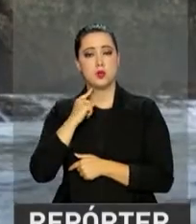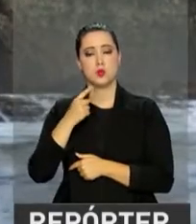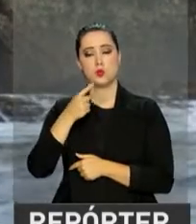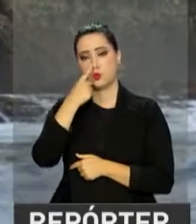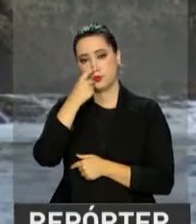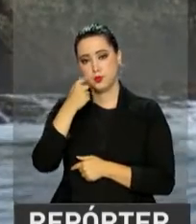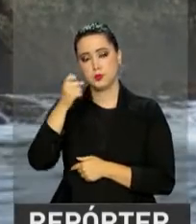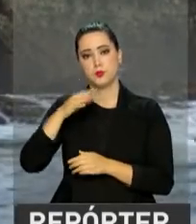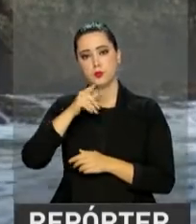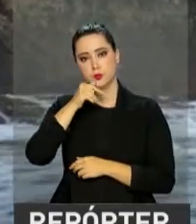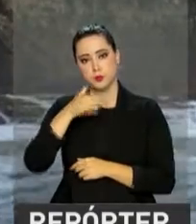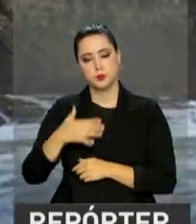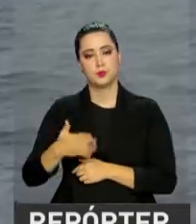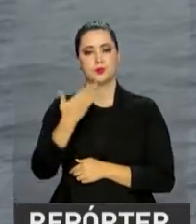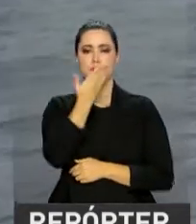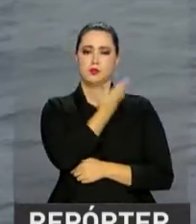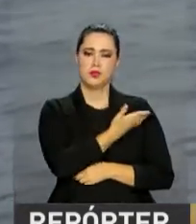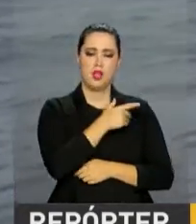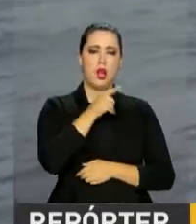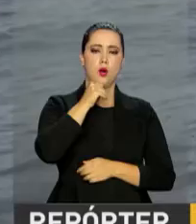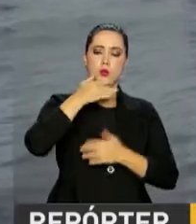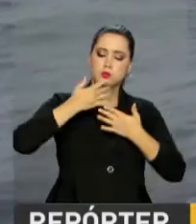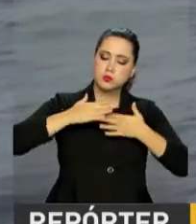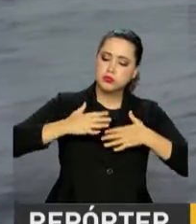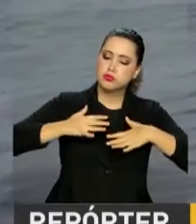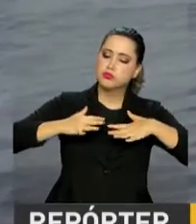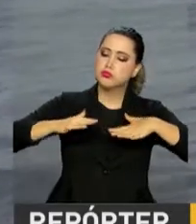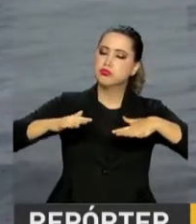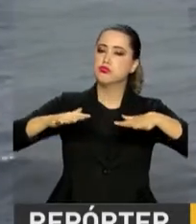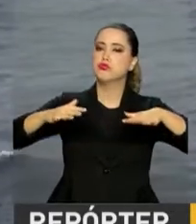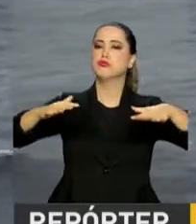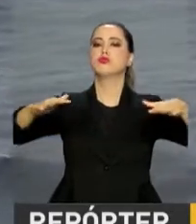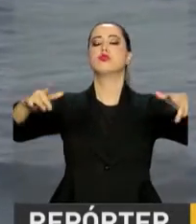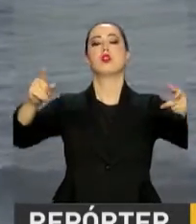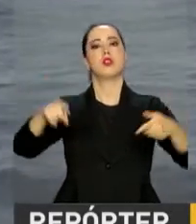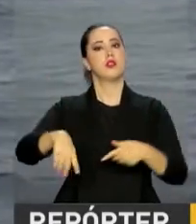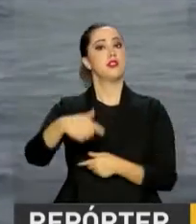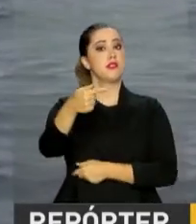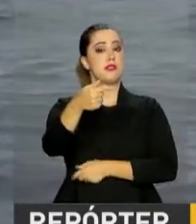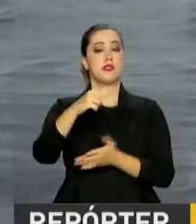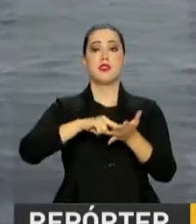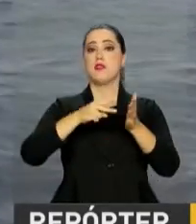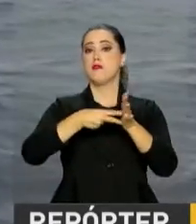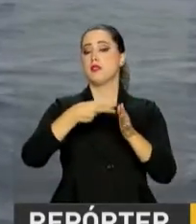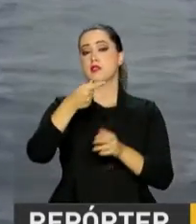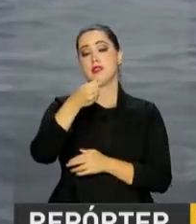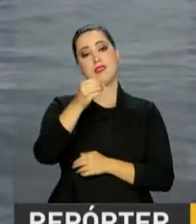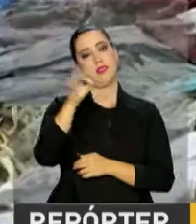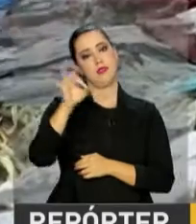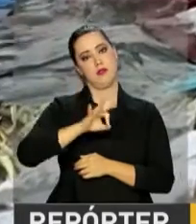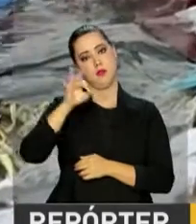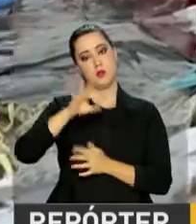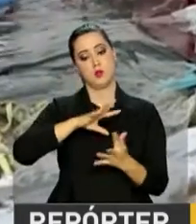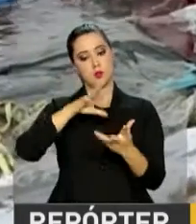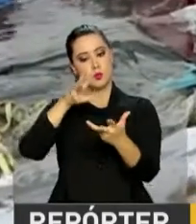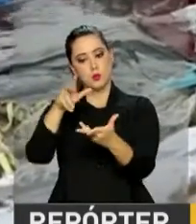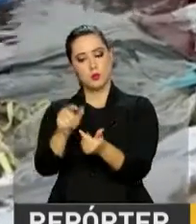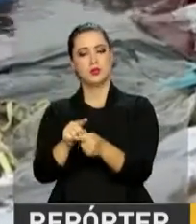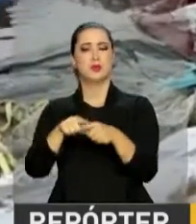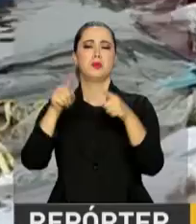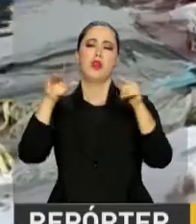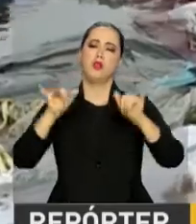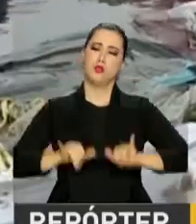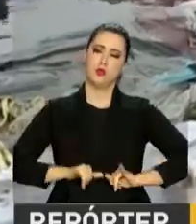e muita muita água os mares compõem cerca de 70% do planeta terra mas estão sofrendo